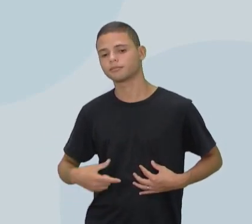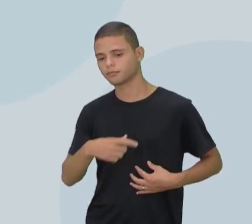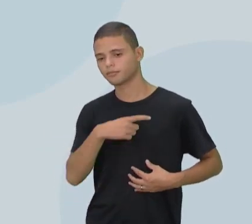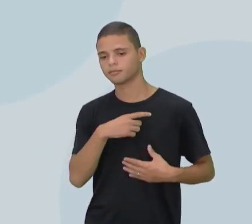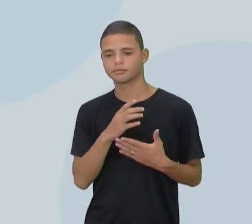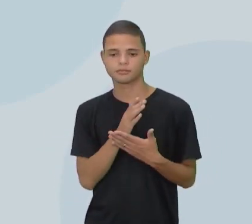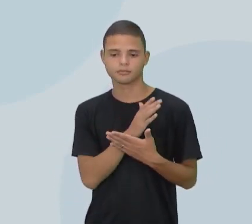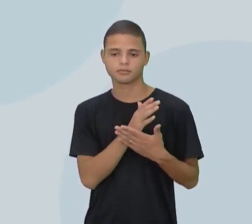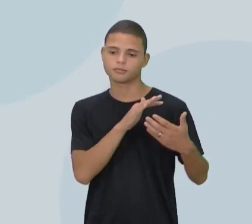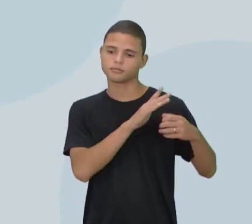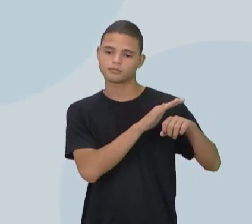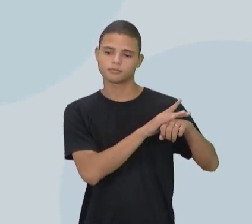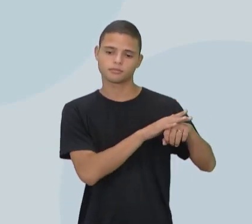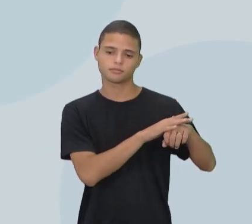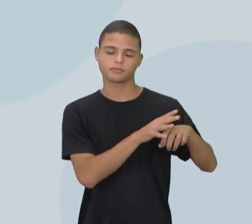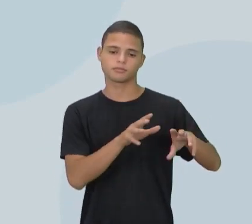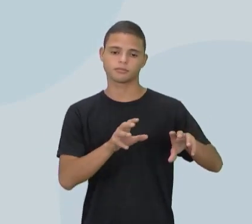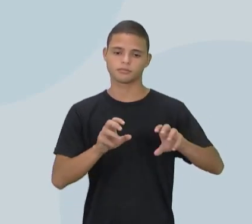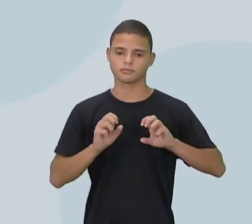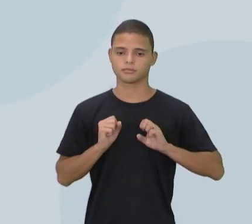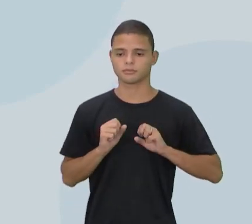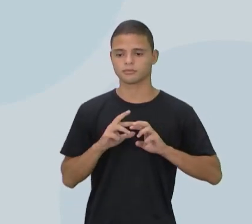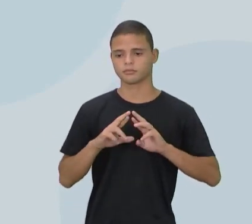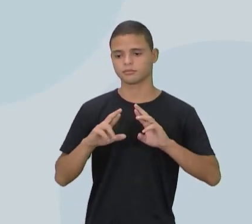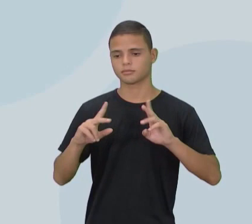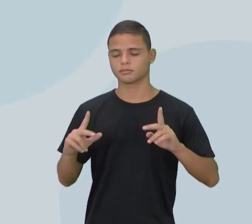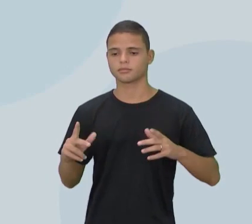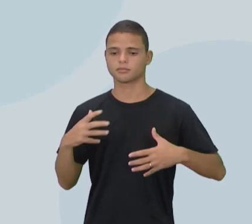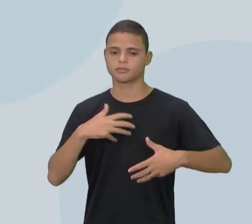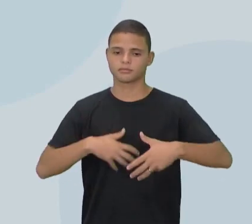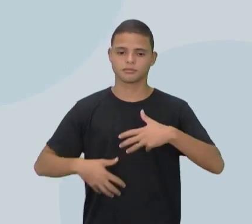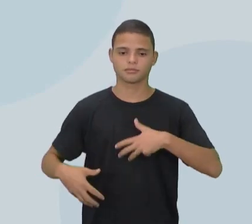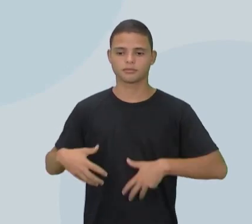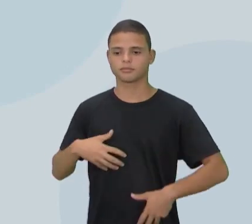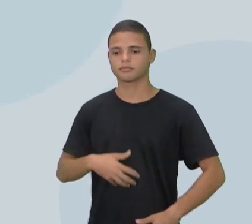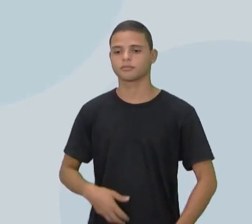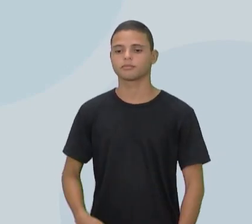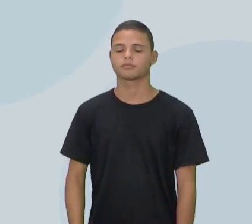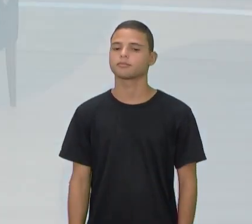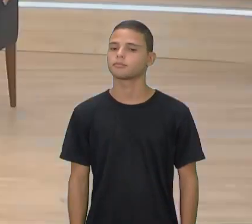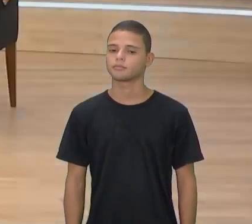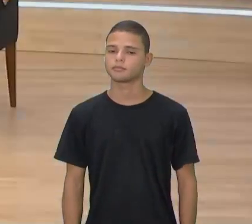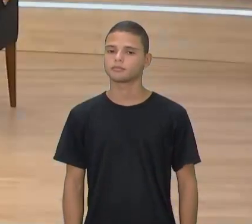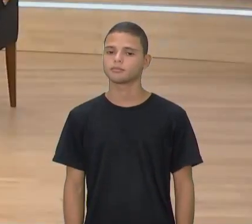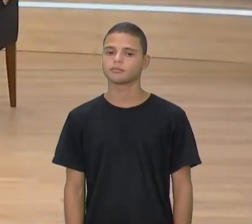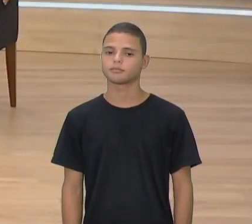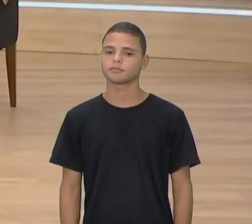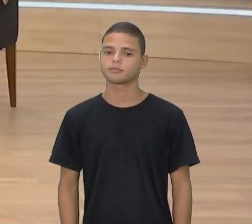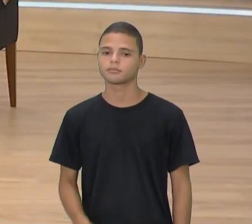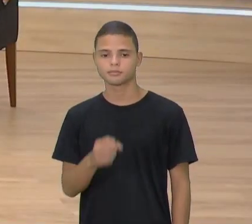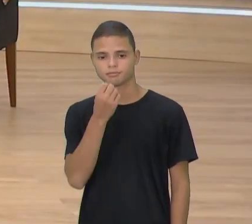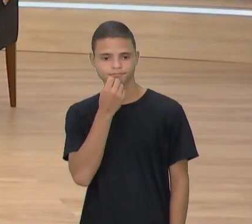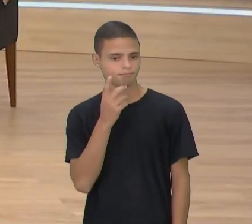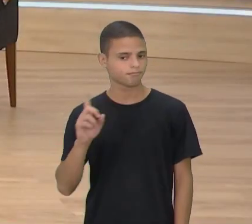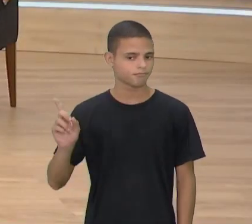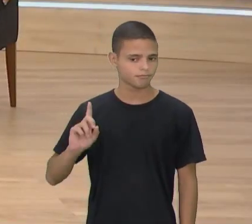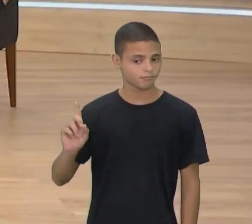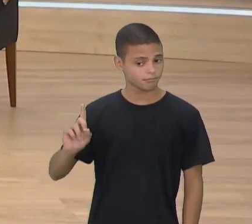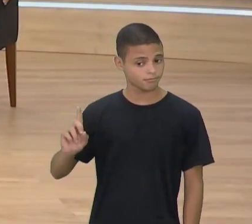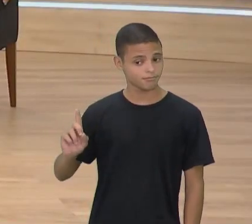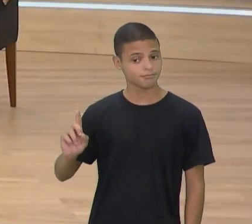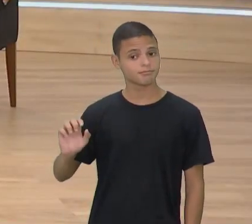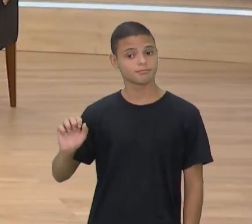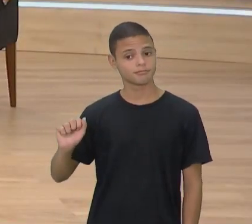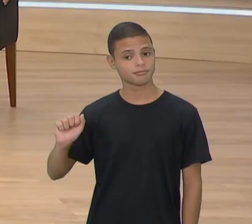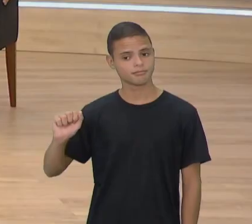desencadeando um processo de câncer em várias partes do organismo. Já não estou achando tão mais bom esse amianto aí, hein? Eu acho que ele é